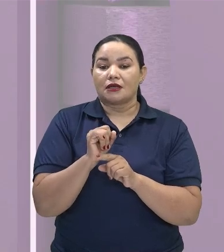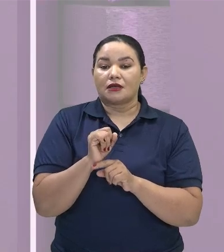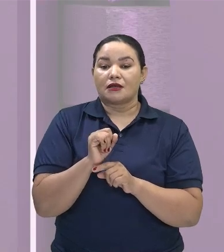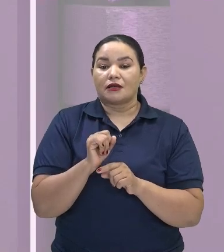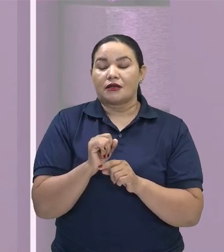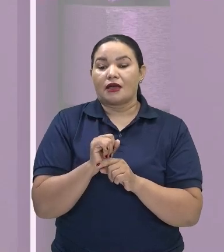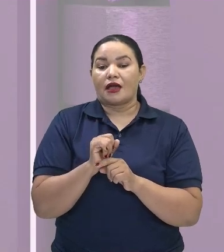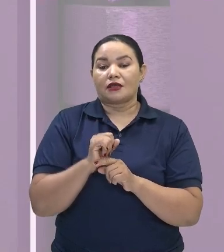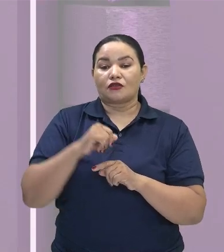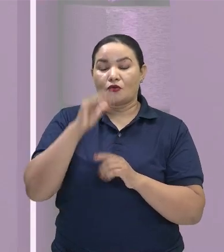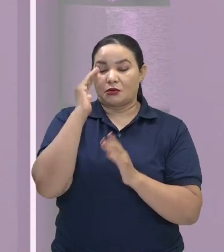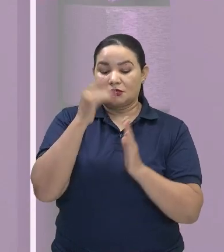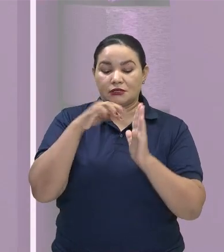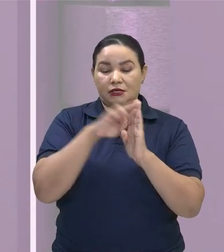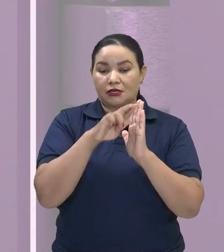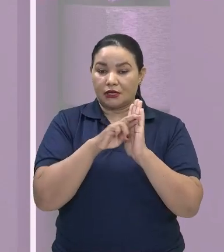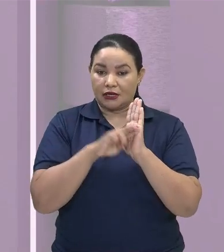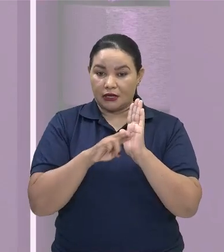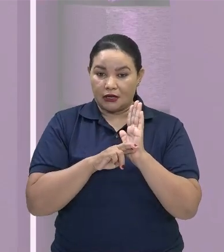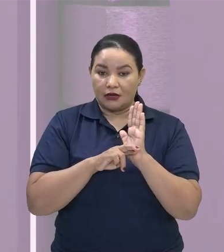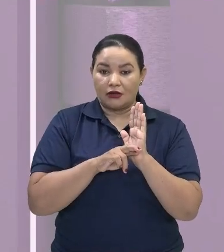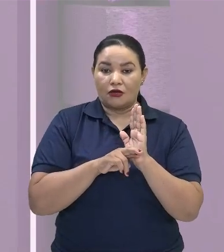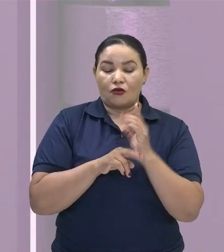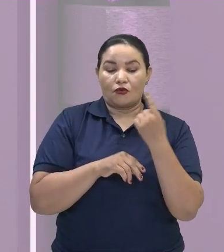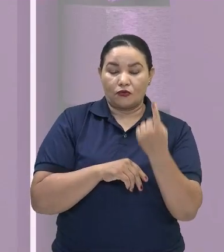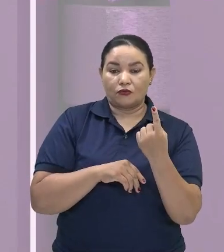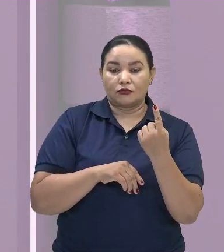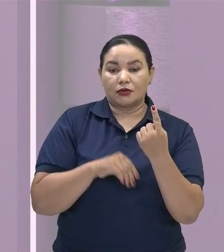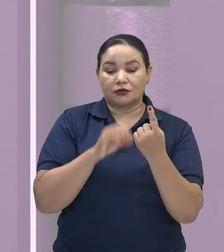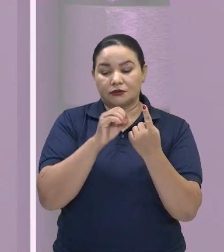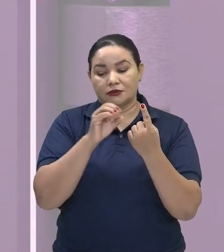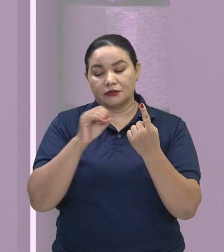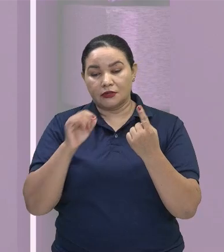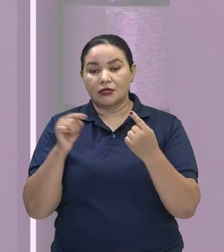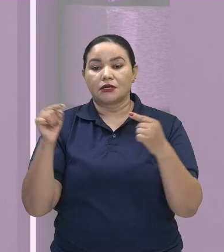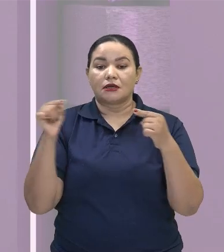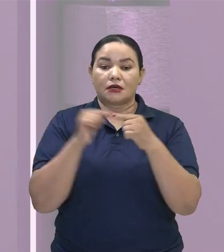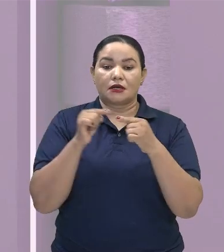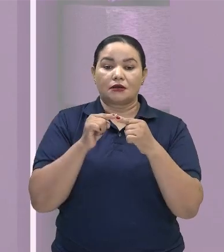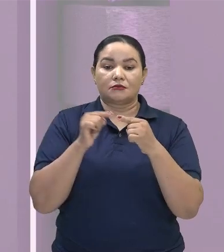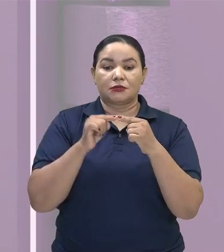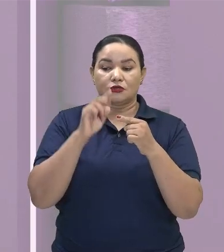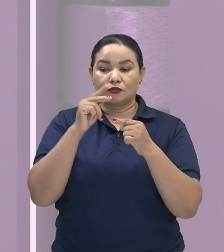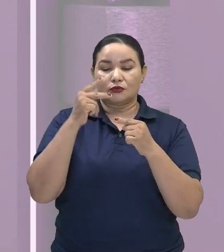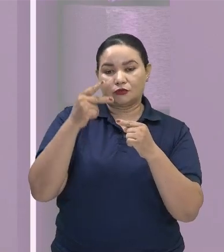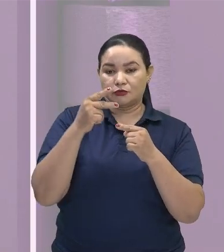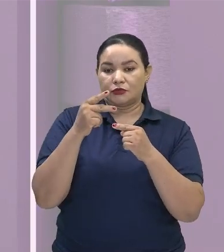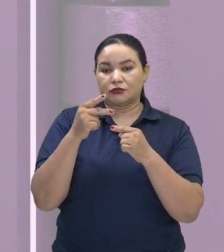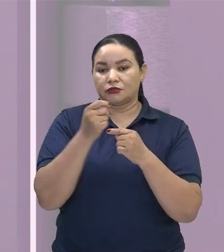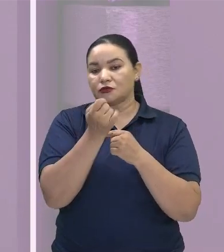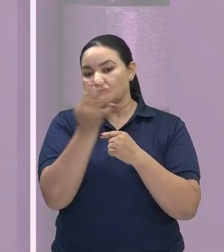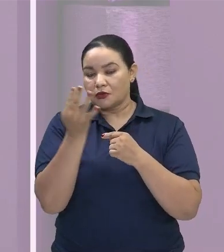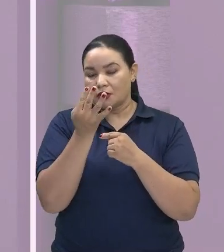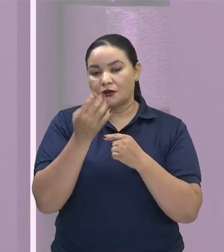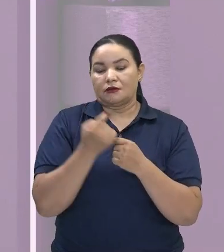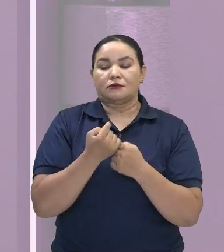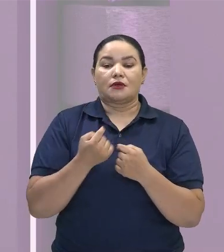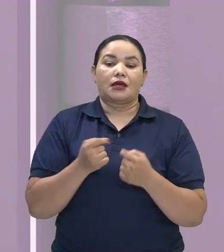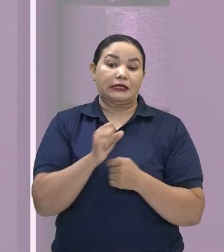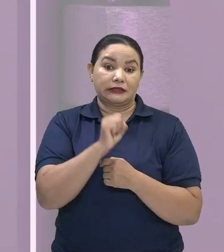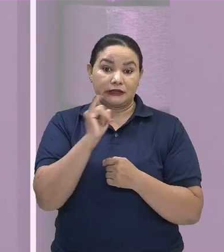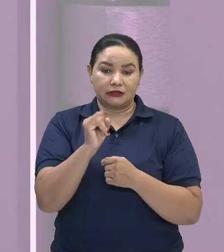lá do número 1 seguido da quantidade de zero igual ao número do expoente. Mas se for um número